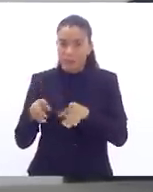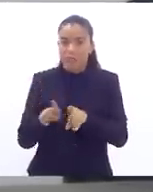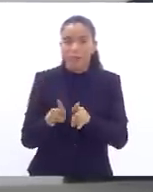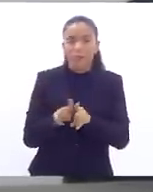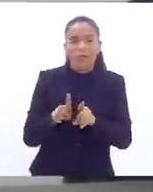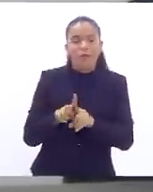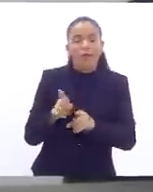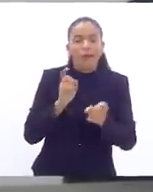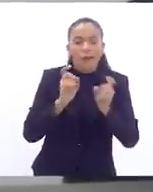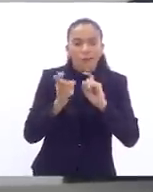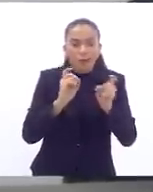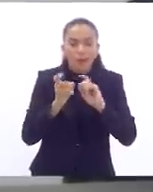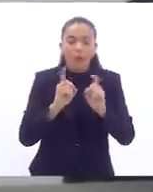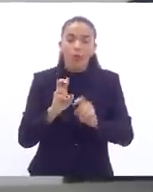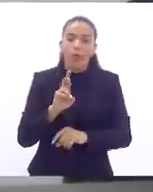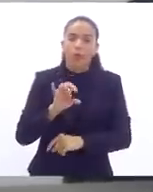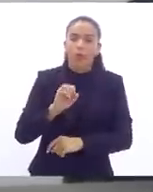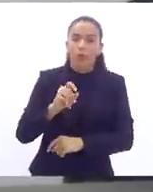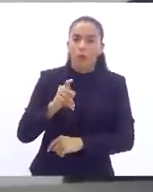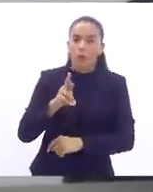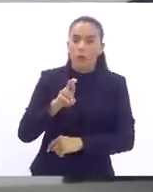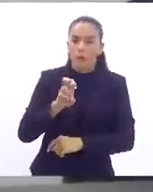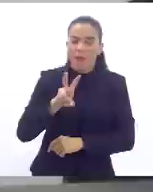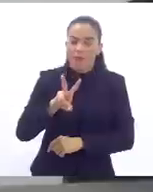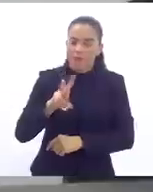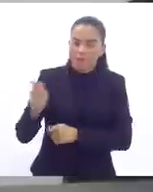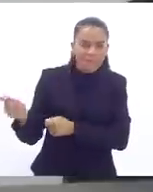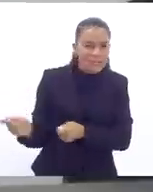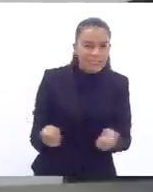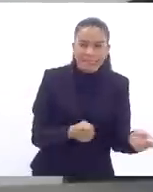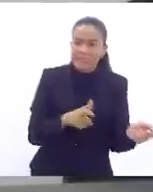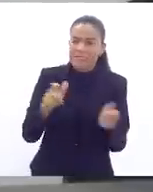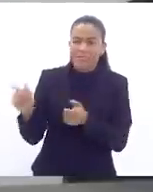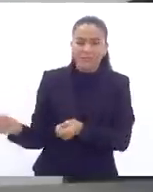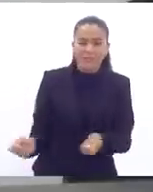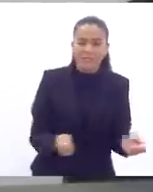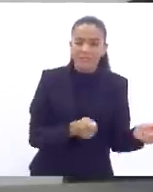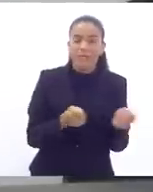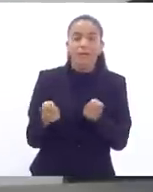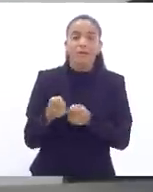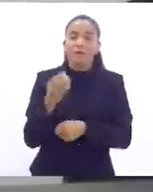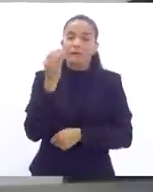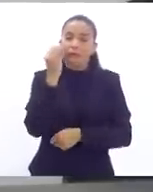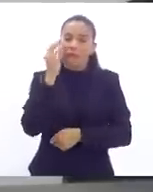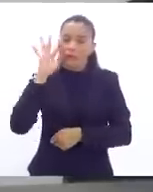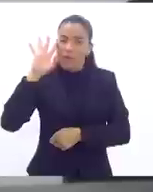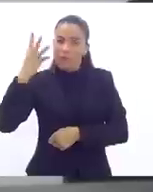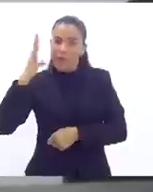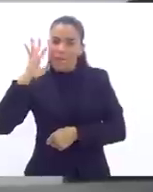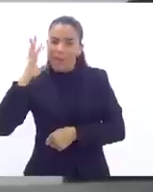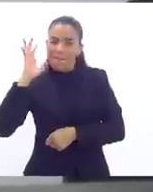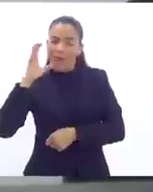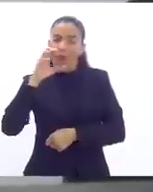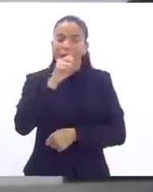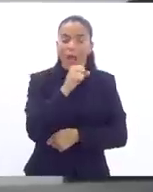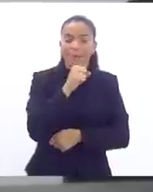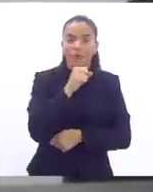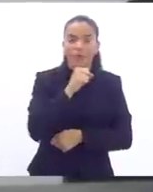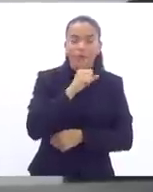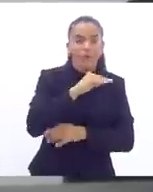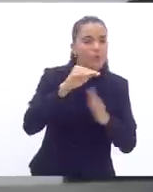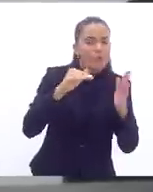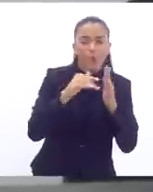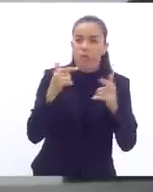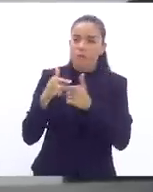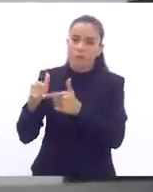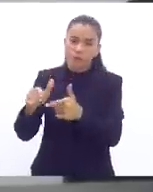rioprevidência constantemente para tentar tratar mais rapidamente possível de todos os problemas